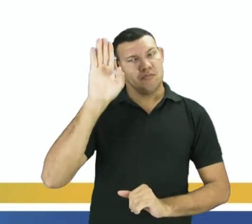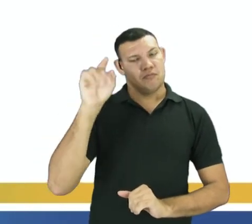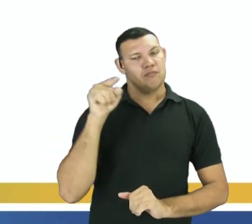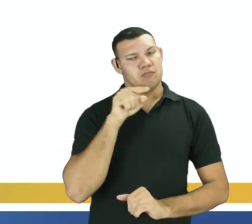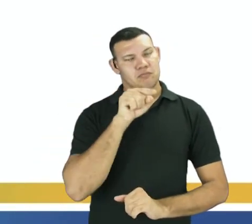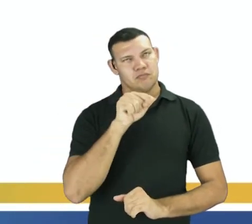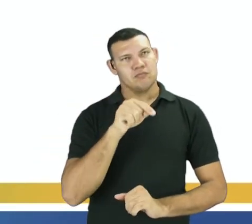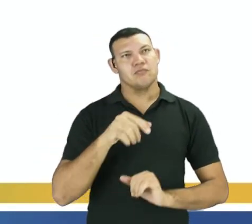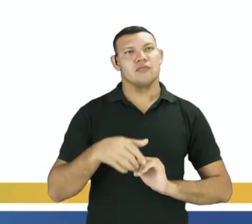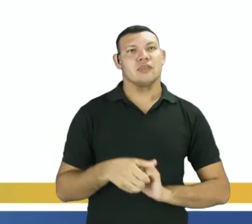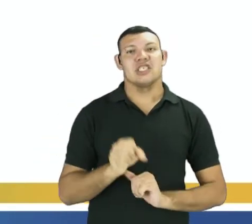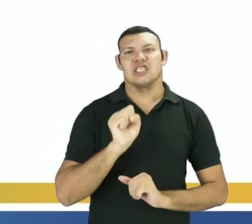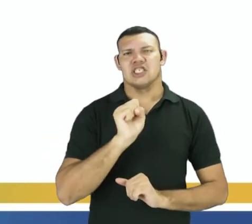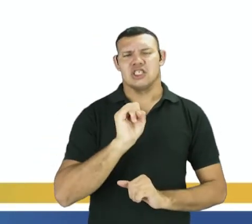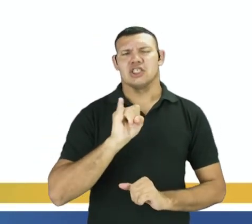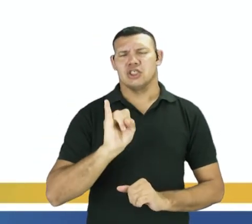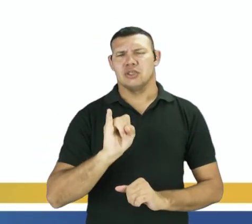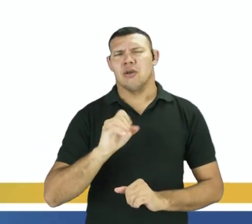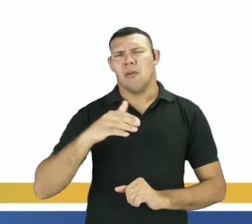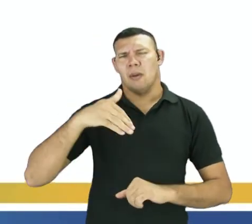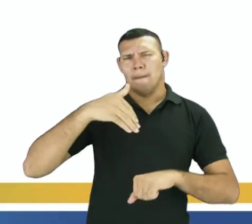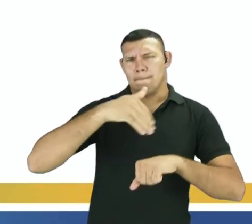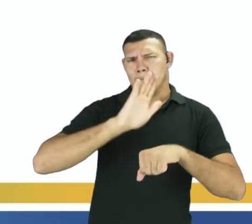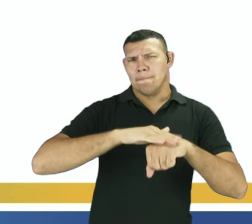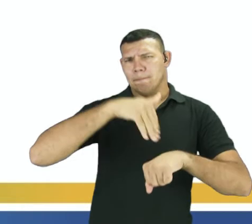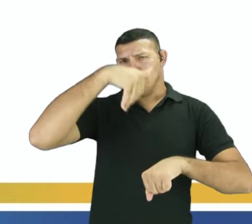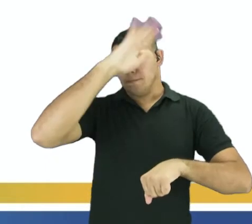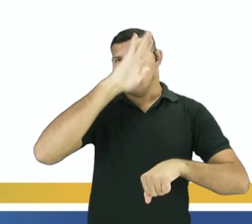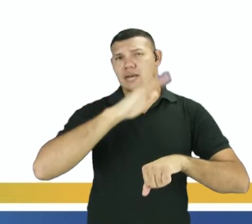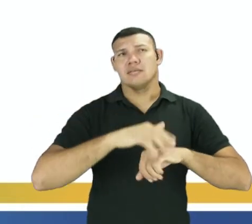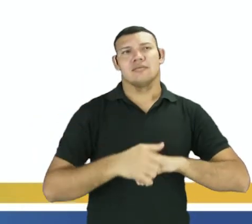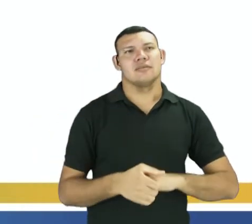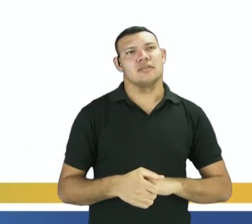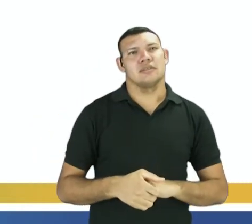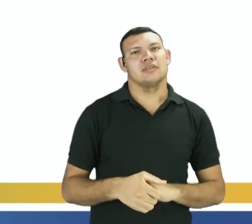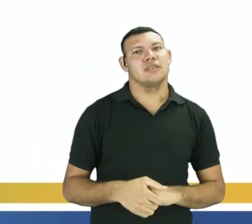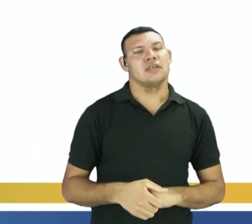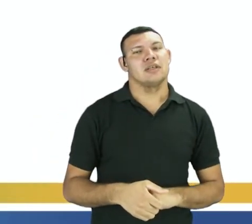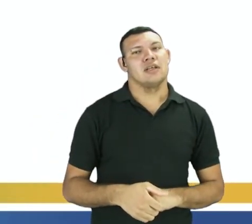Olha lá, ó. Em espanhol, quais são os principais, professor? Olha lá. Se,